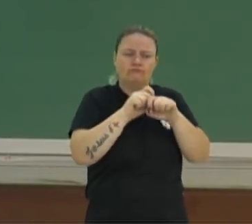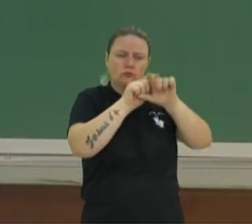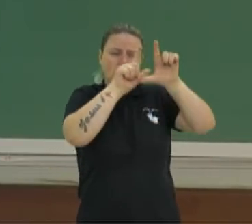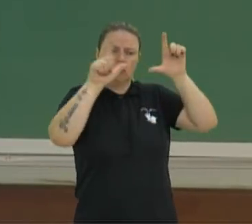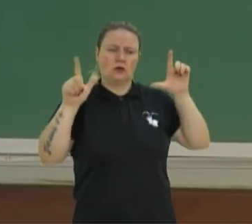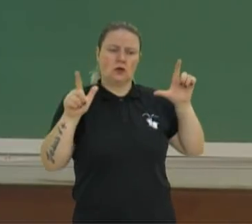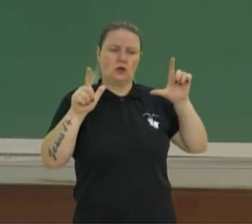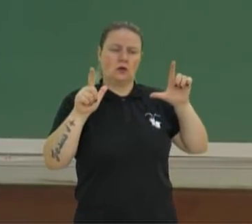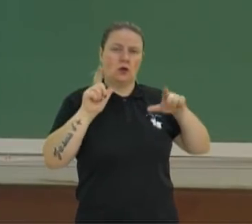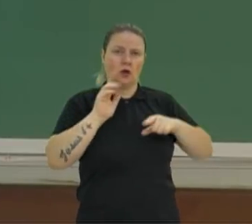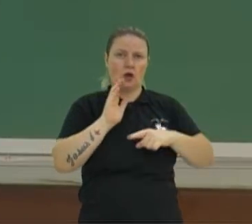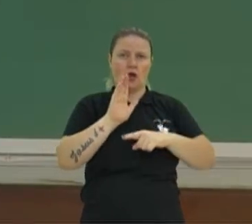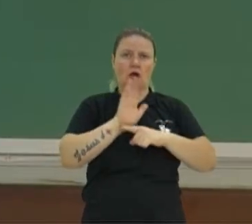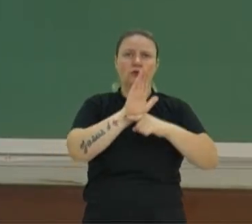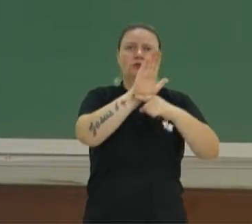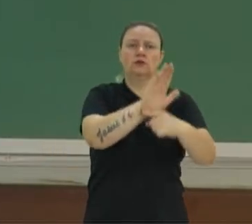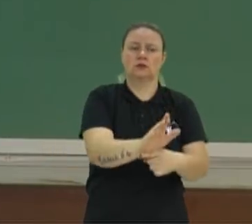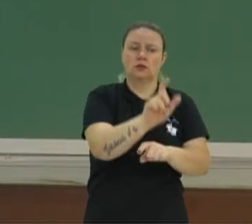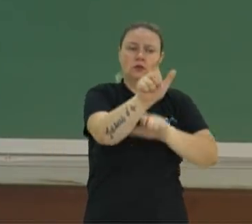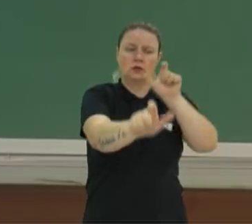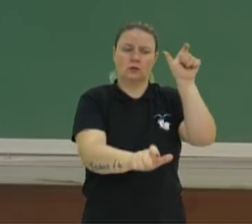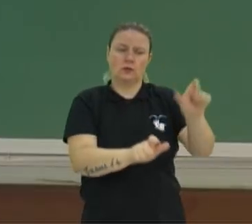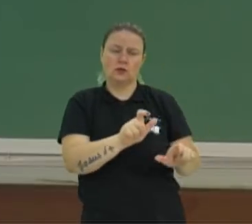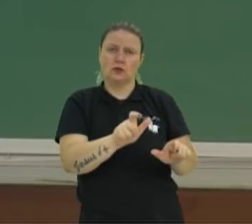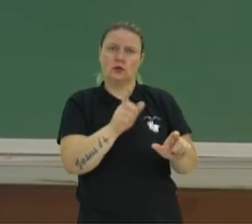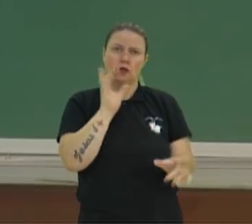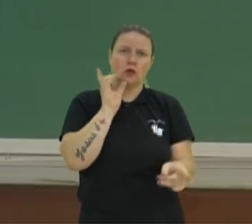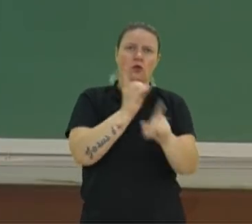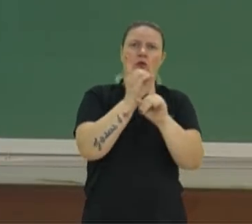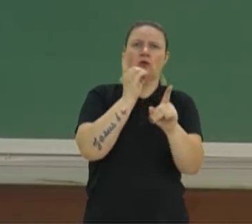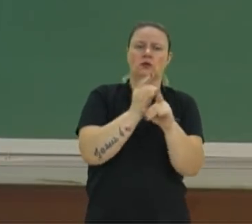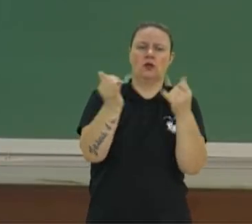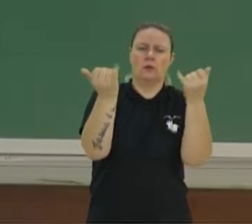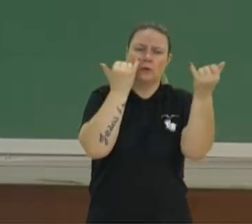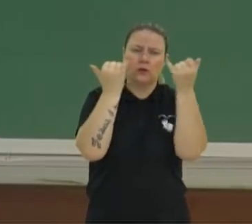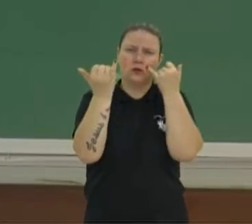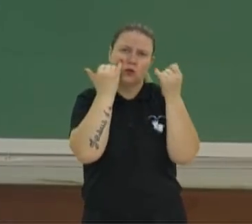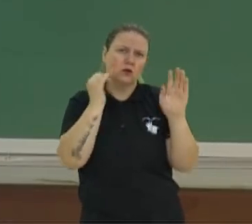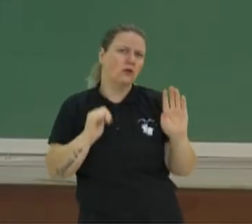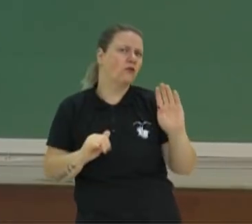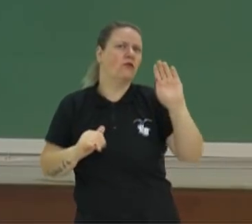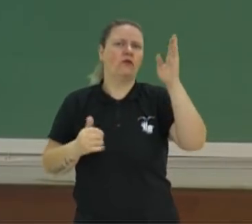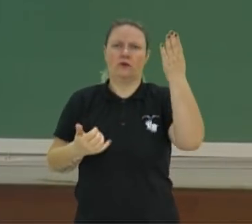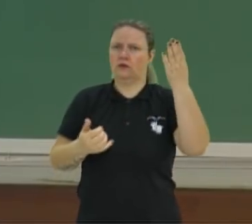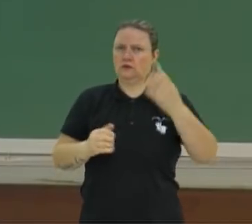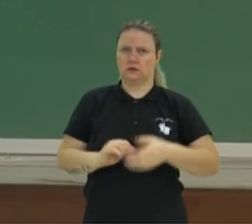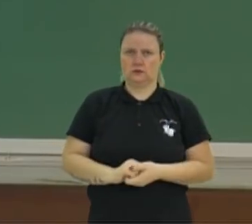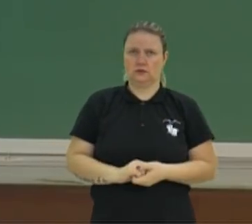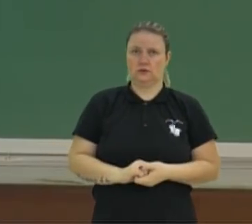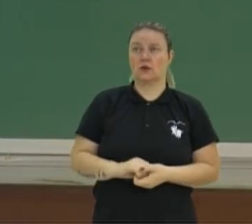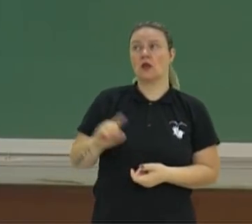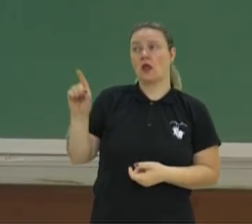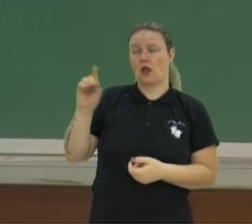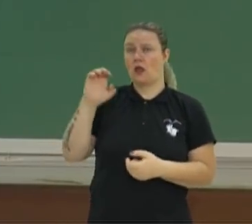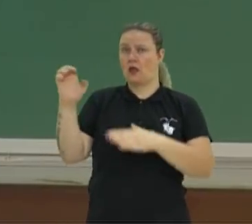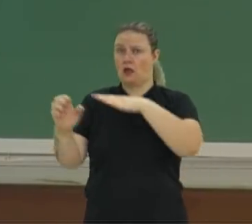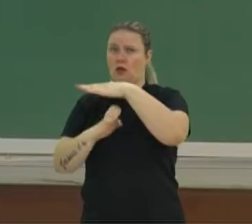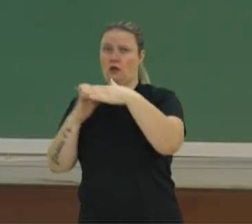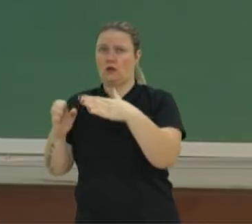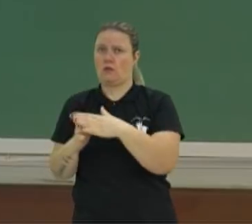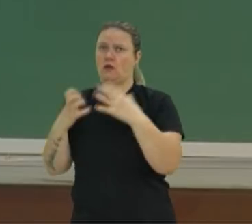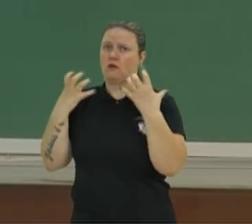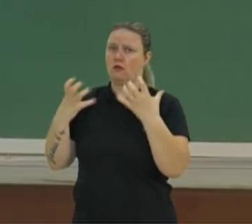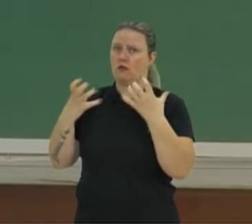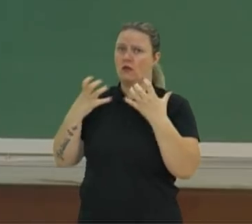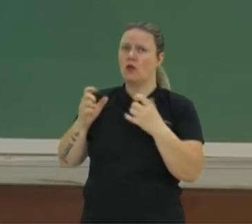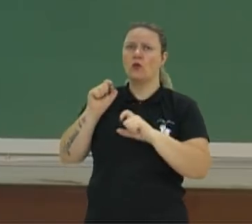ajudar a pessoa a identificar uma notícia falsa e chegar até eles, que publicam notícias verdadeiras, porque as falsas,